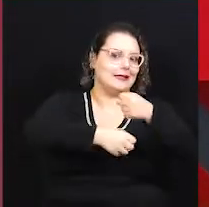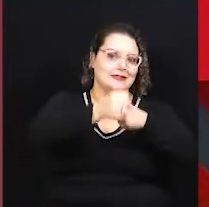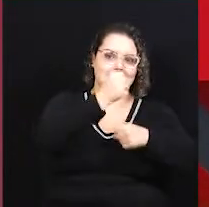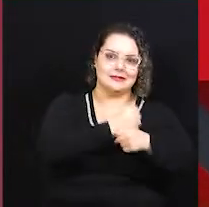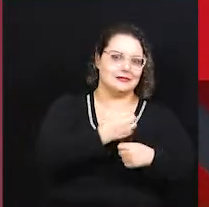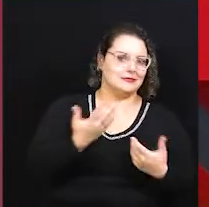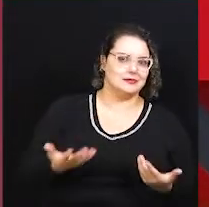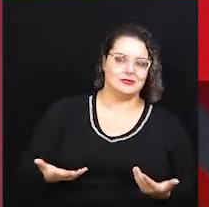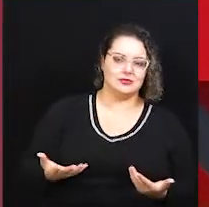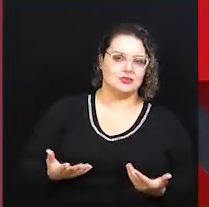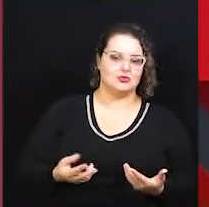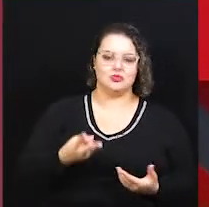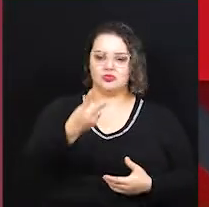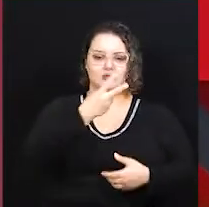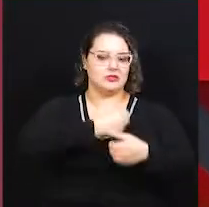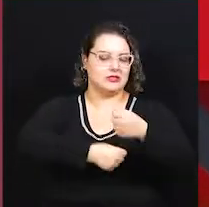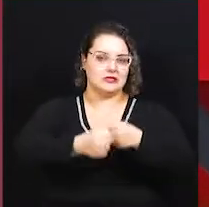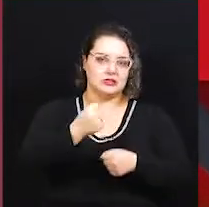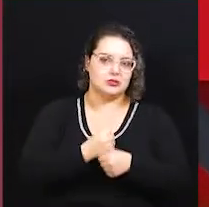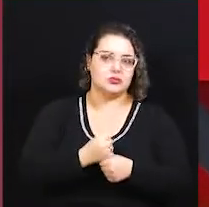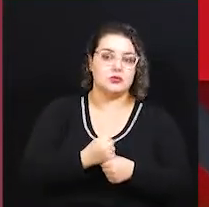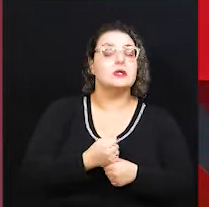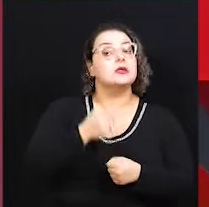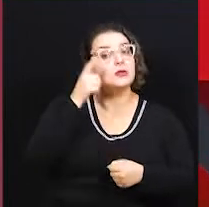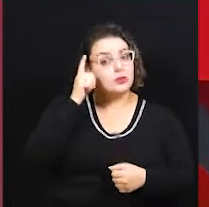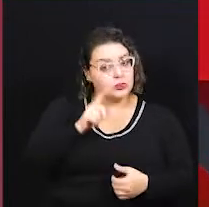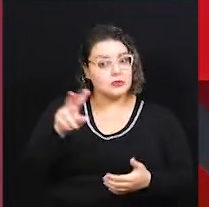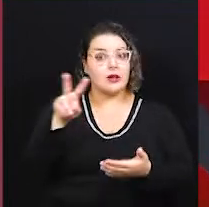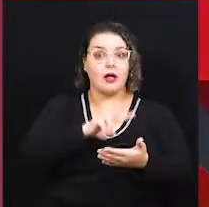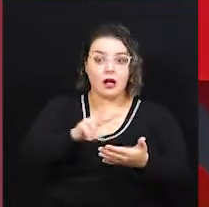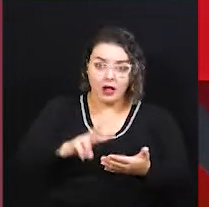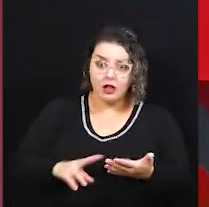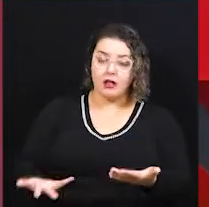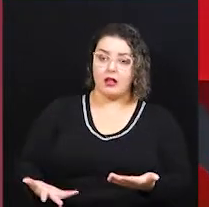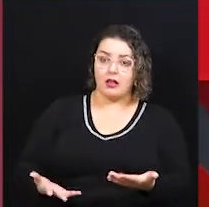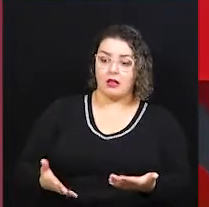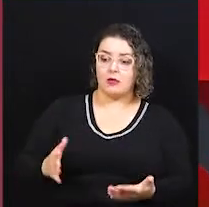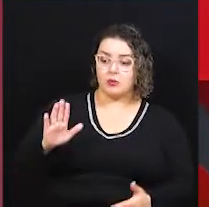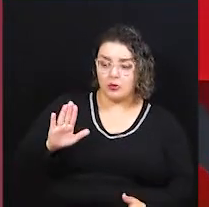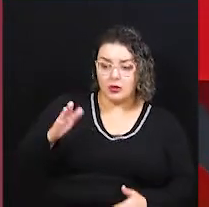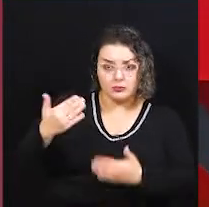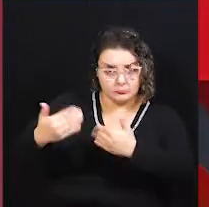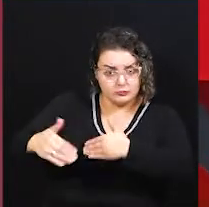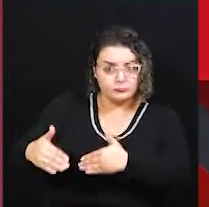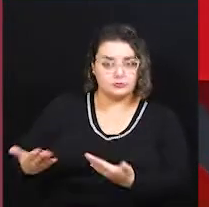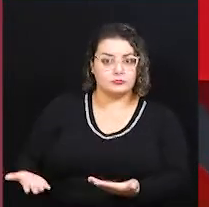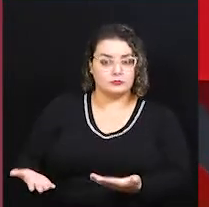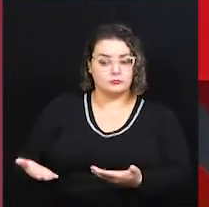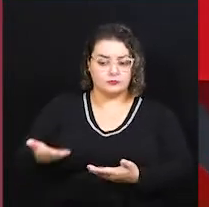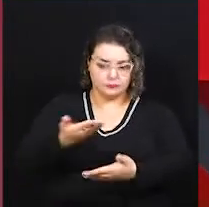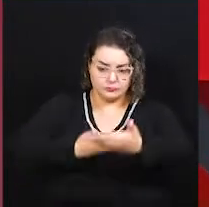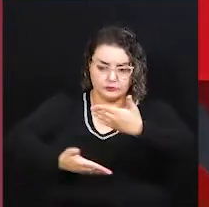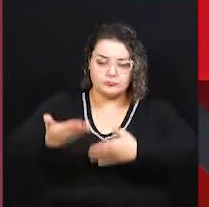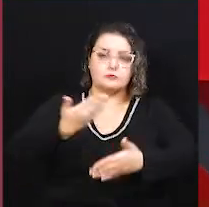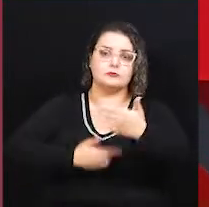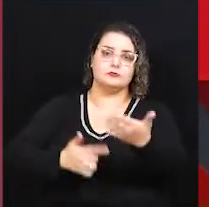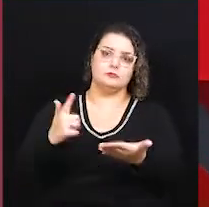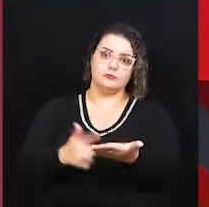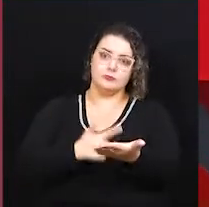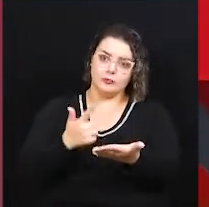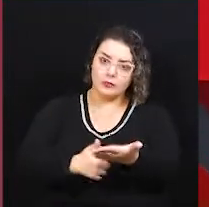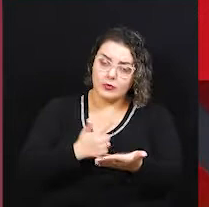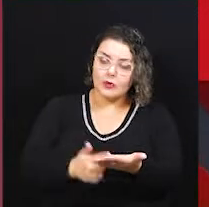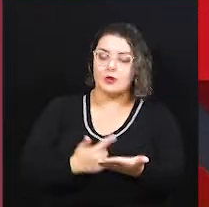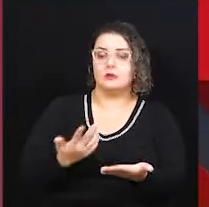anos, né? Há 3 anos, 2 anos, que dá tempo para o aluno, para o candidato, ele conseguir interagir com essa obra e conseguir